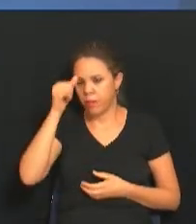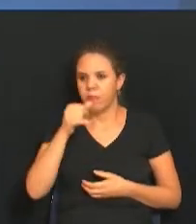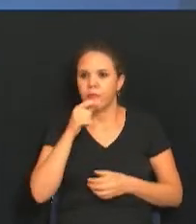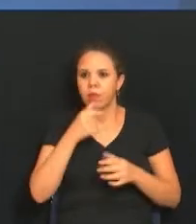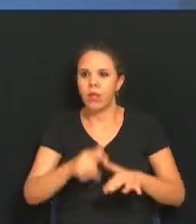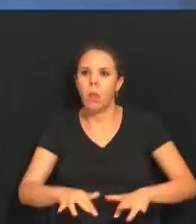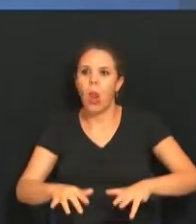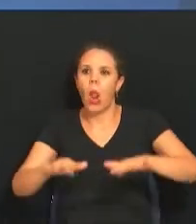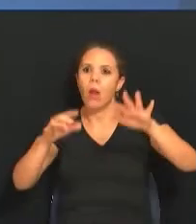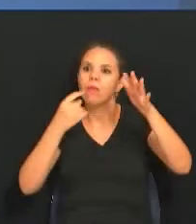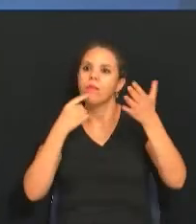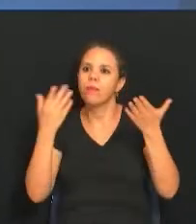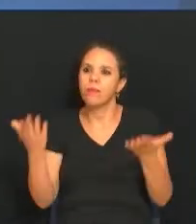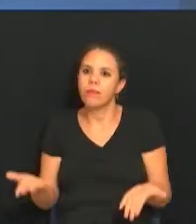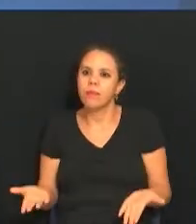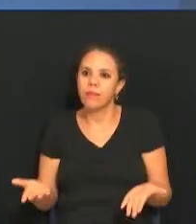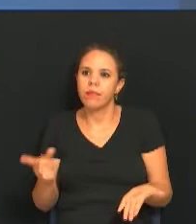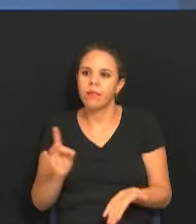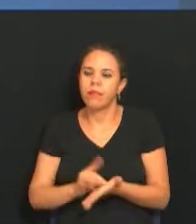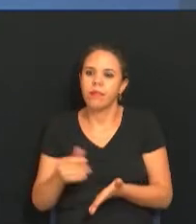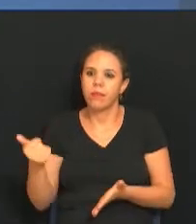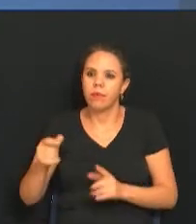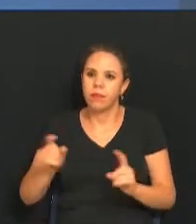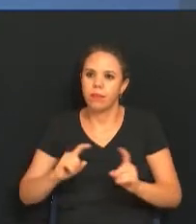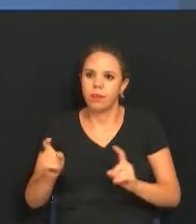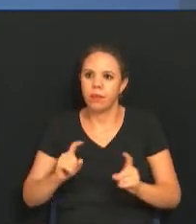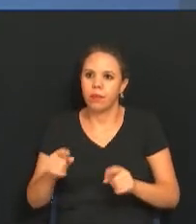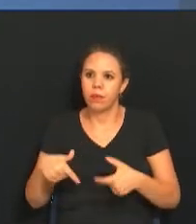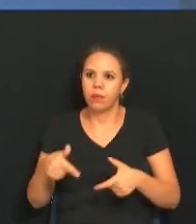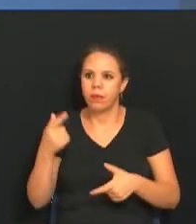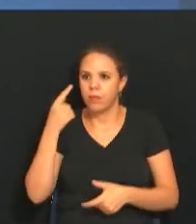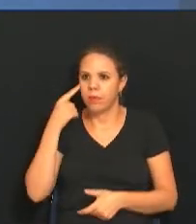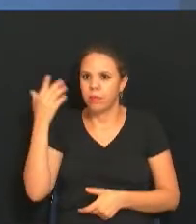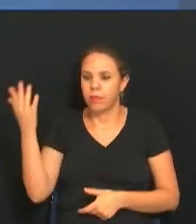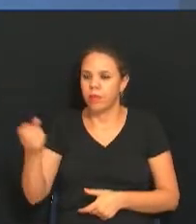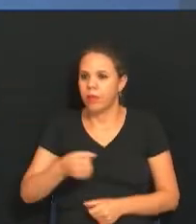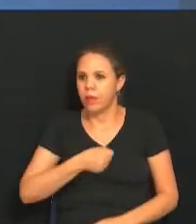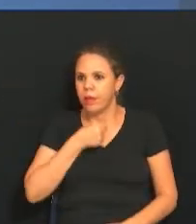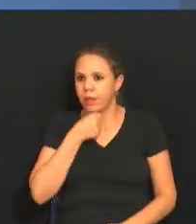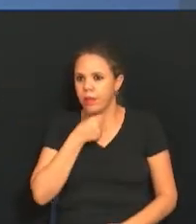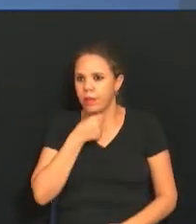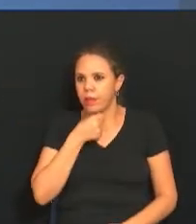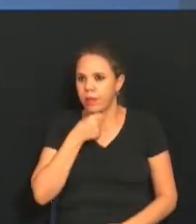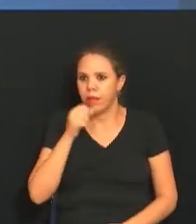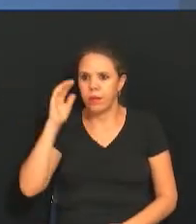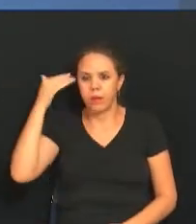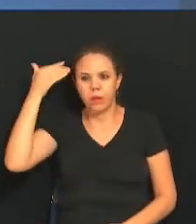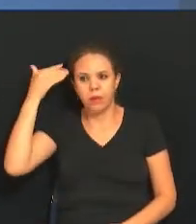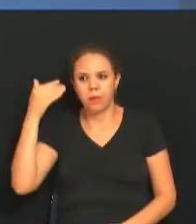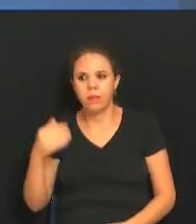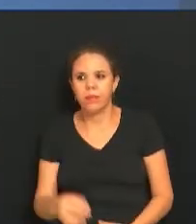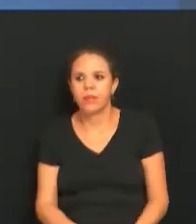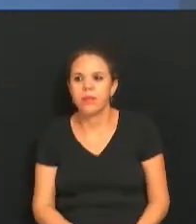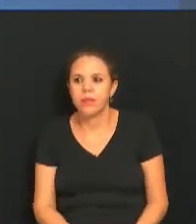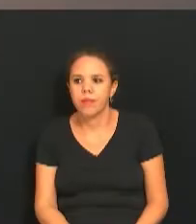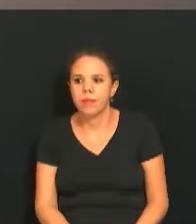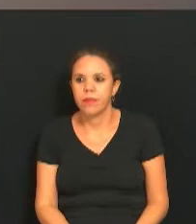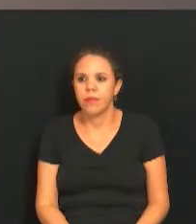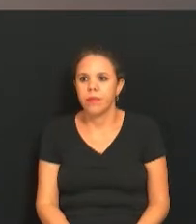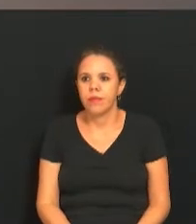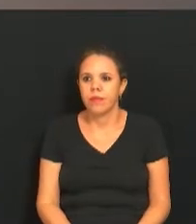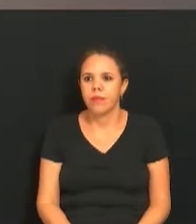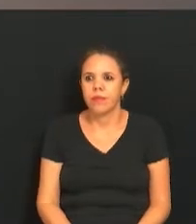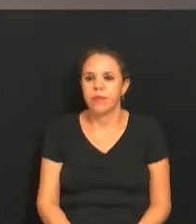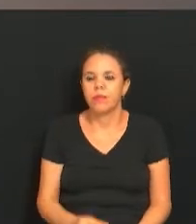em Campinas, realizou a primeira reunião de trabalho. A reportagem é de Mariana Meira. O